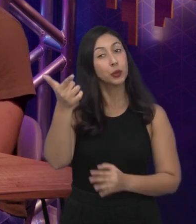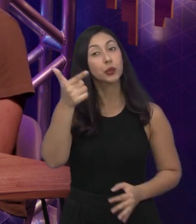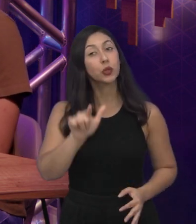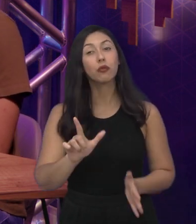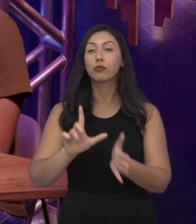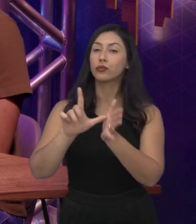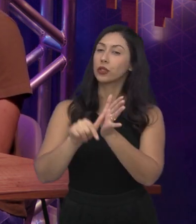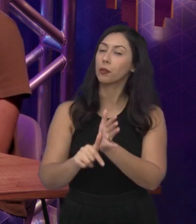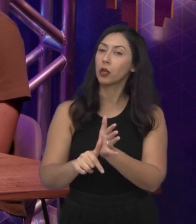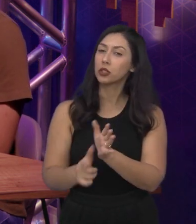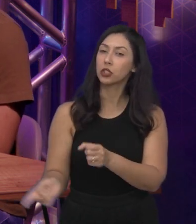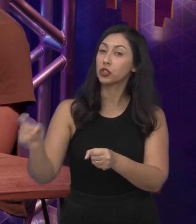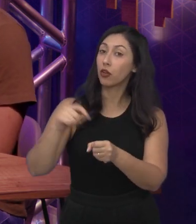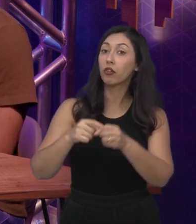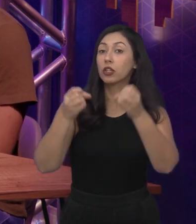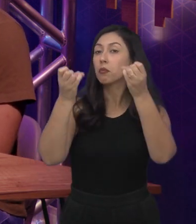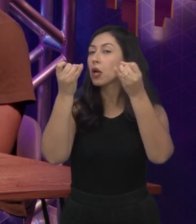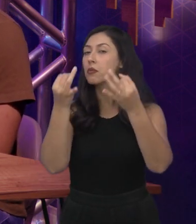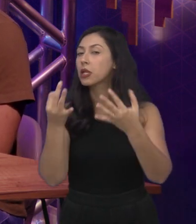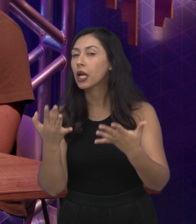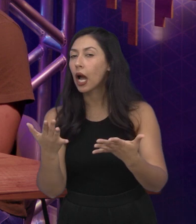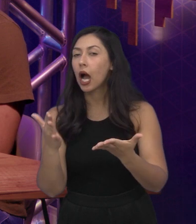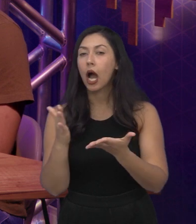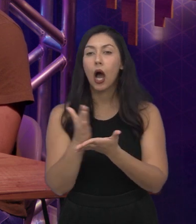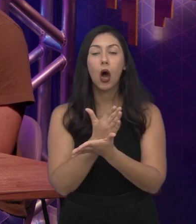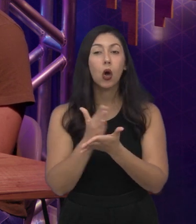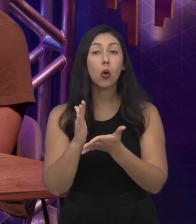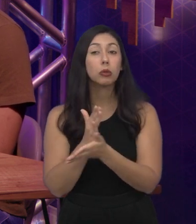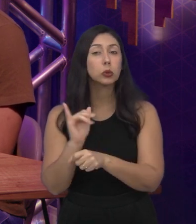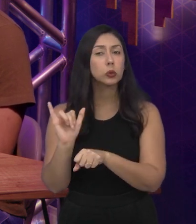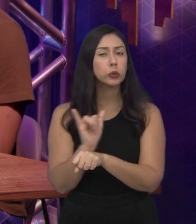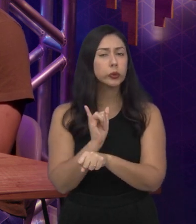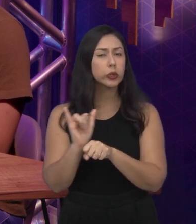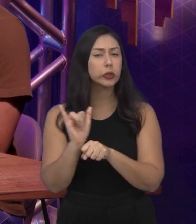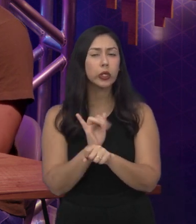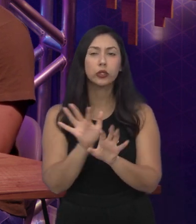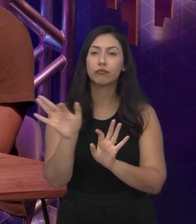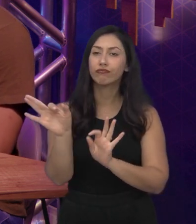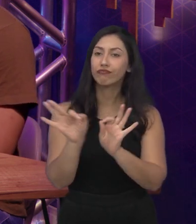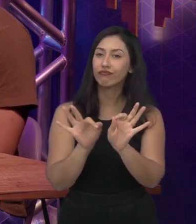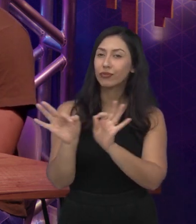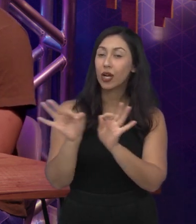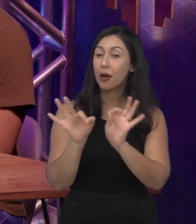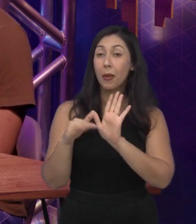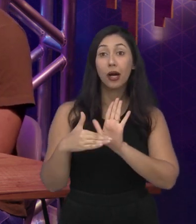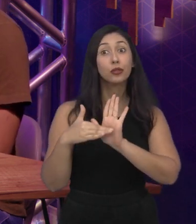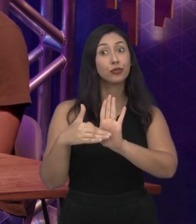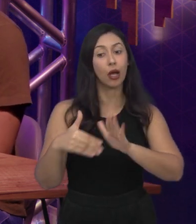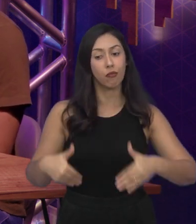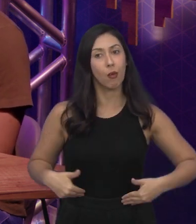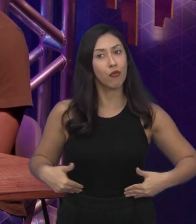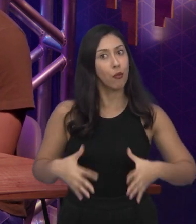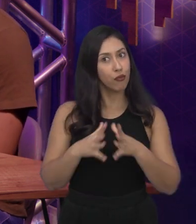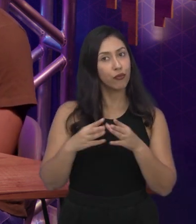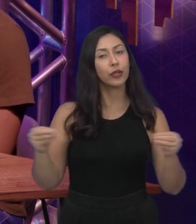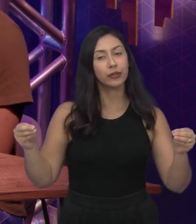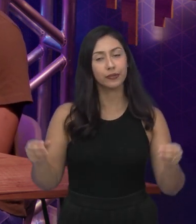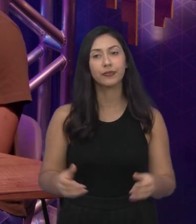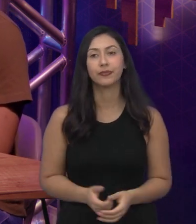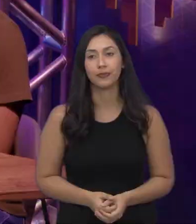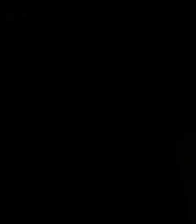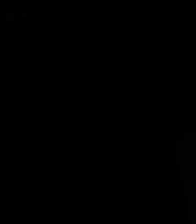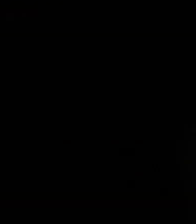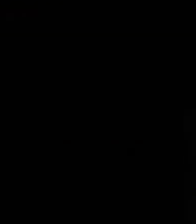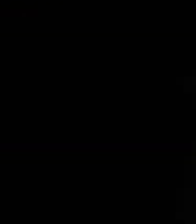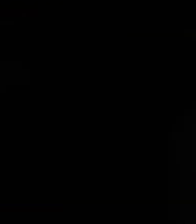mais um intervalo e depois a gente vai falar sobre alguns programas aí de combate à fome, né? A gente já